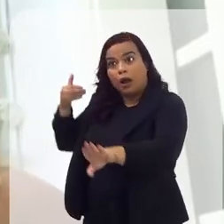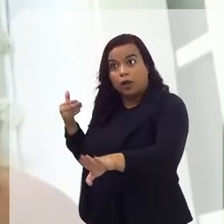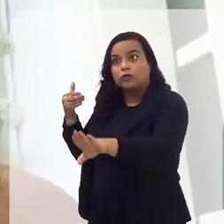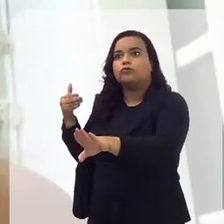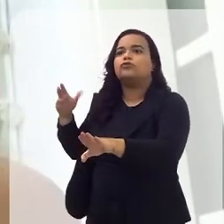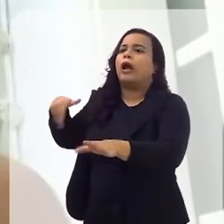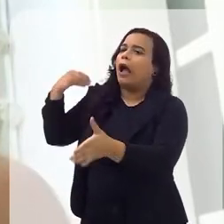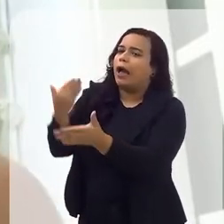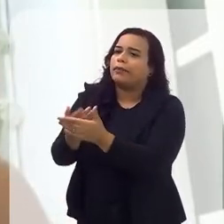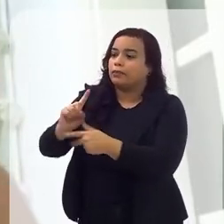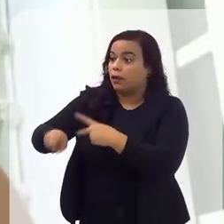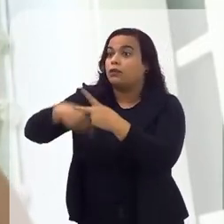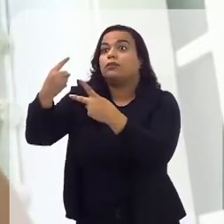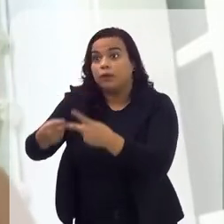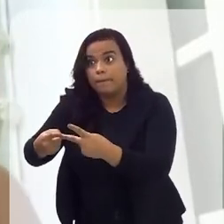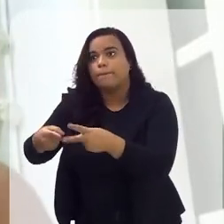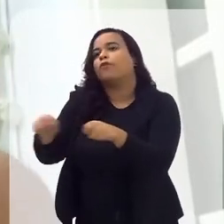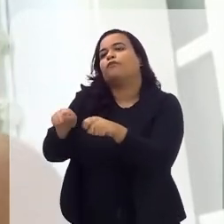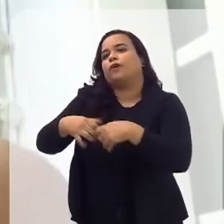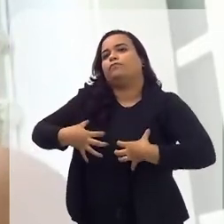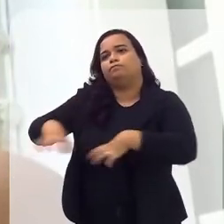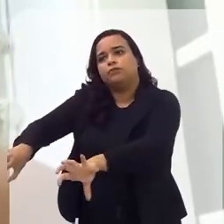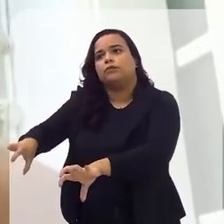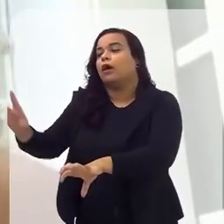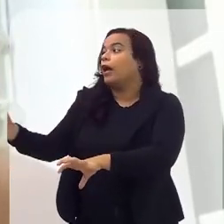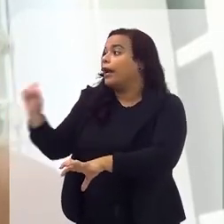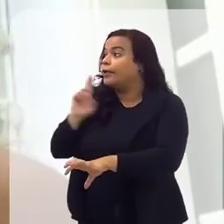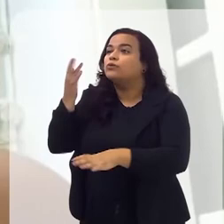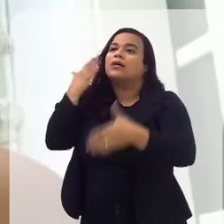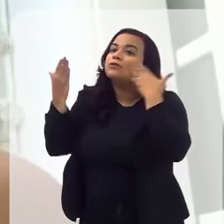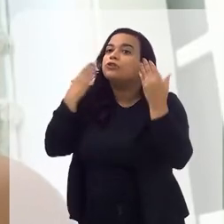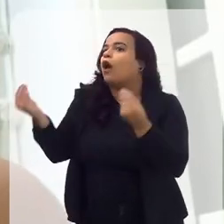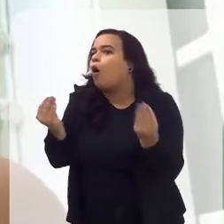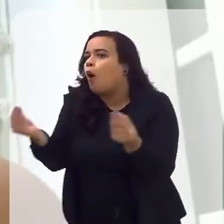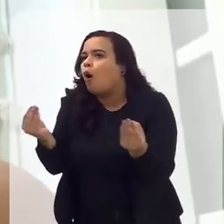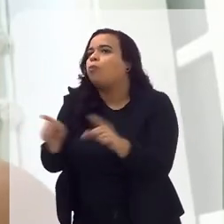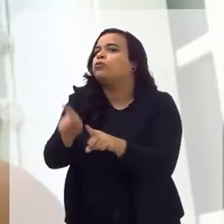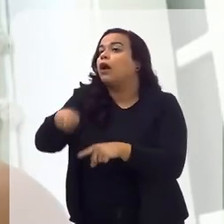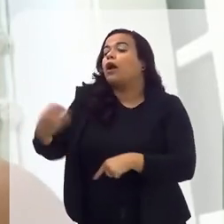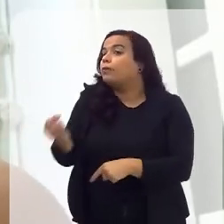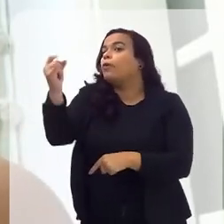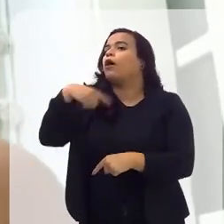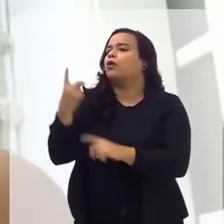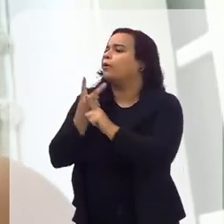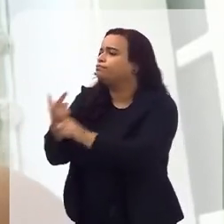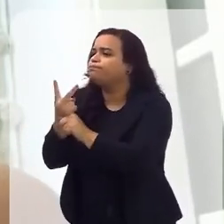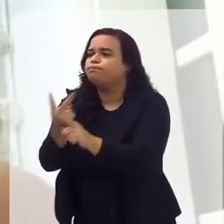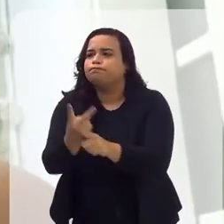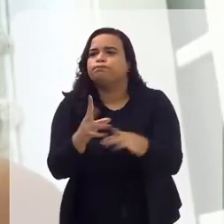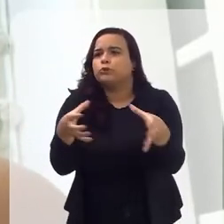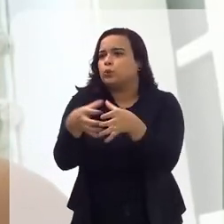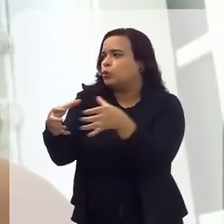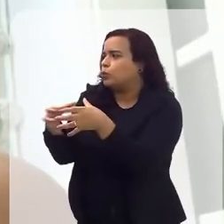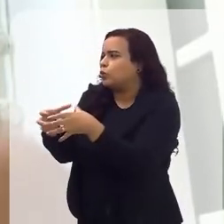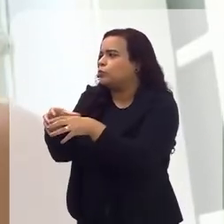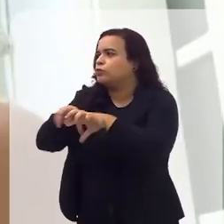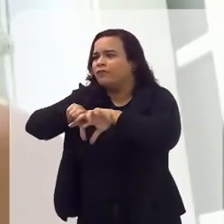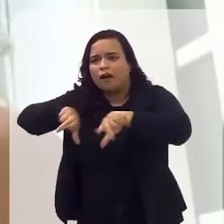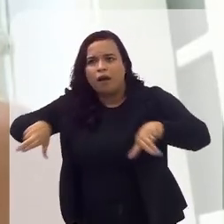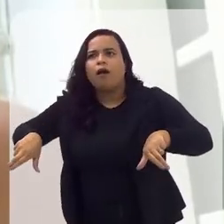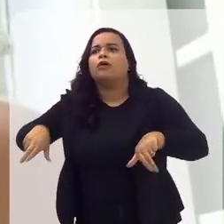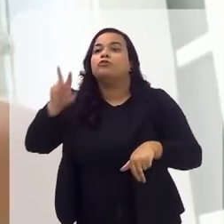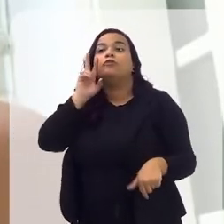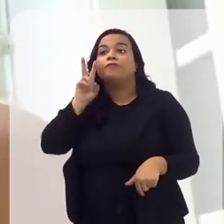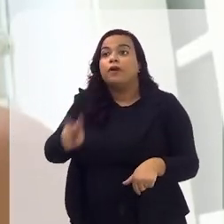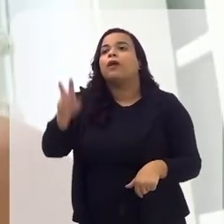Desde antes até o pós-explante, como é que fica o resultado estético. E é muito importante a gente procurar esses grupos, né, as